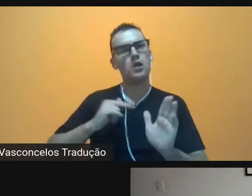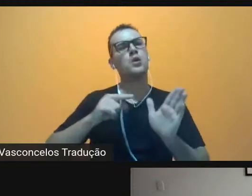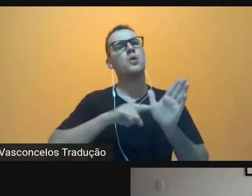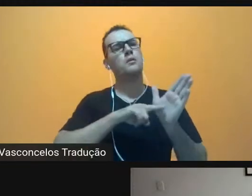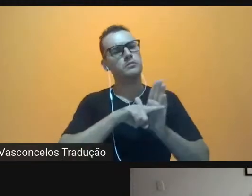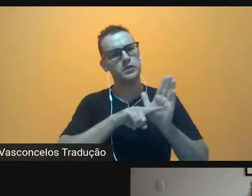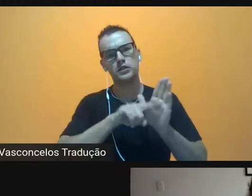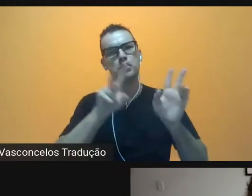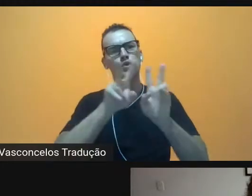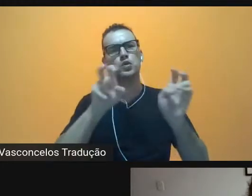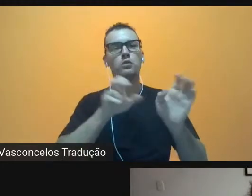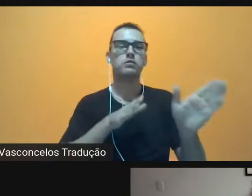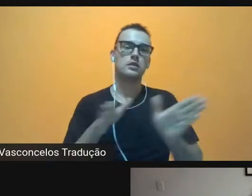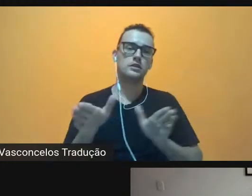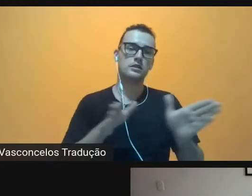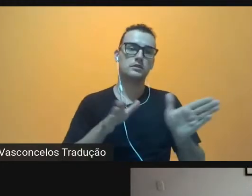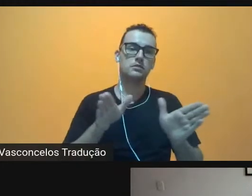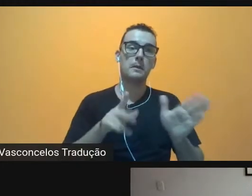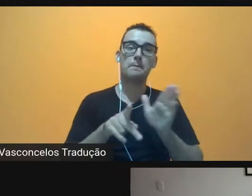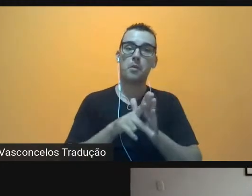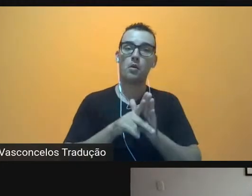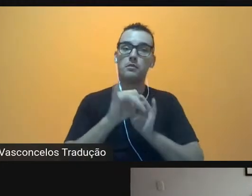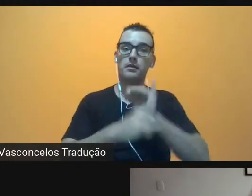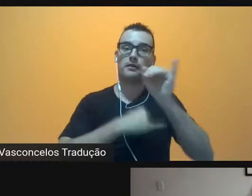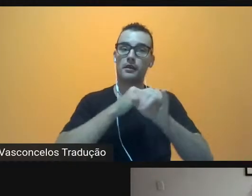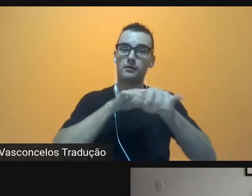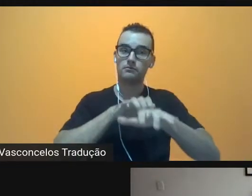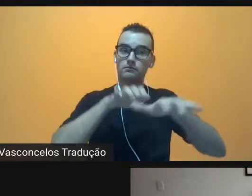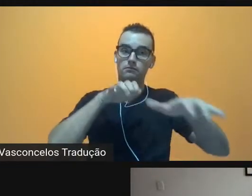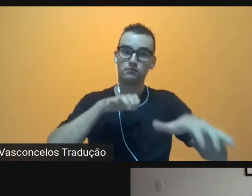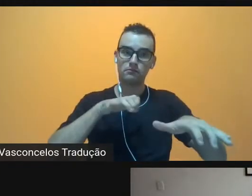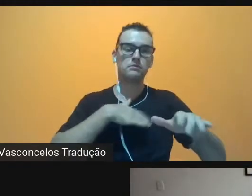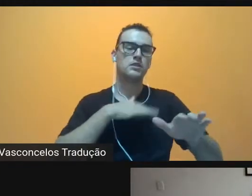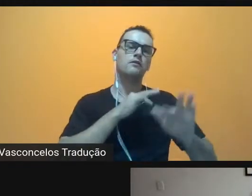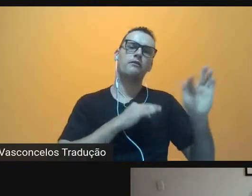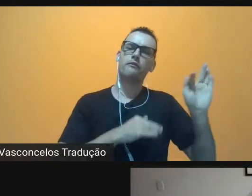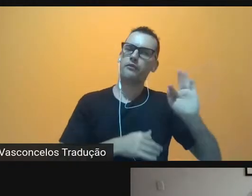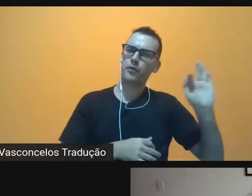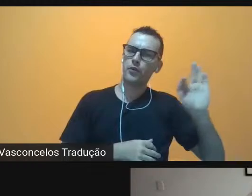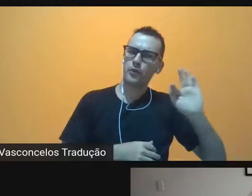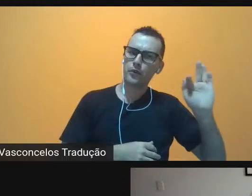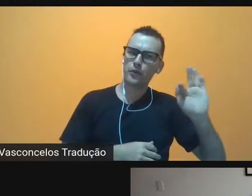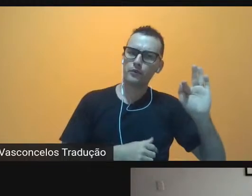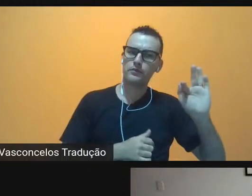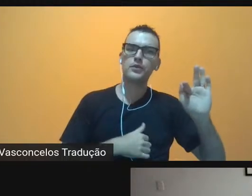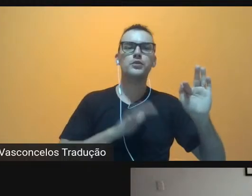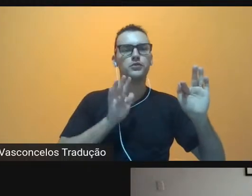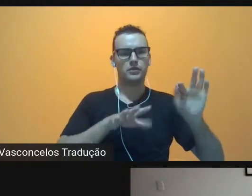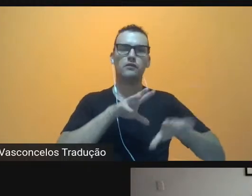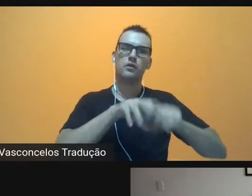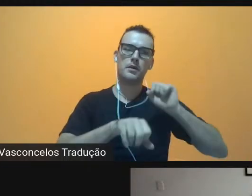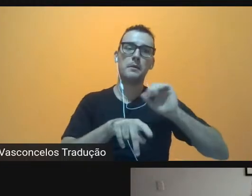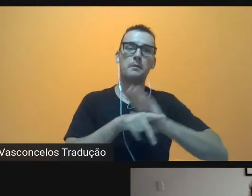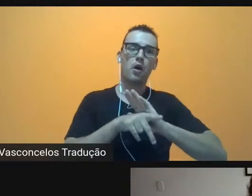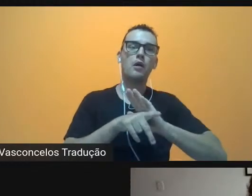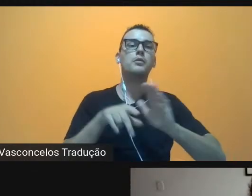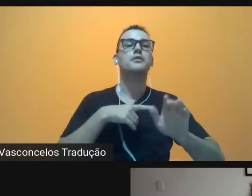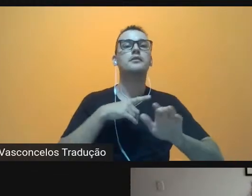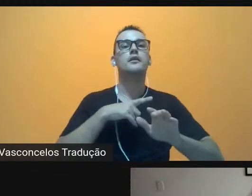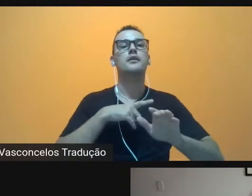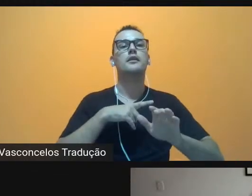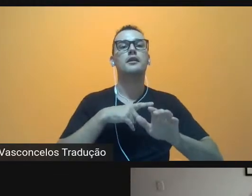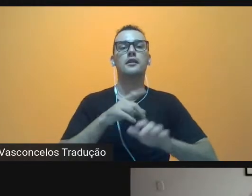sobre acessibilidade web. Desde a minha graduação, eu sou formada em design gráfico, mas eu